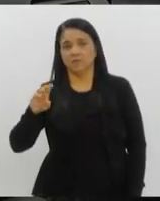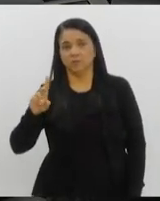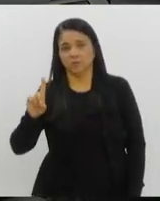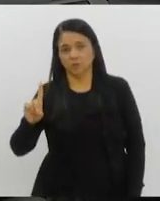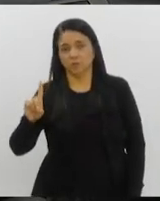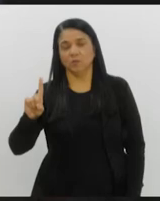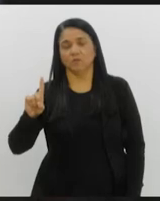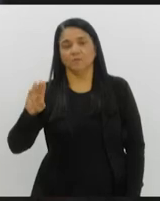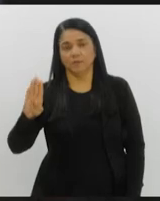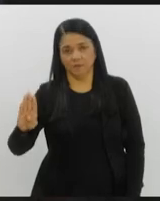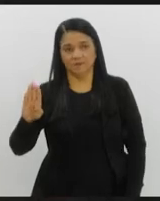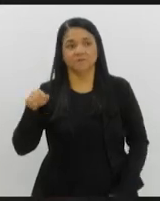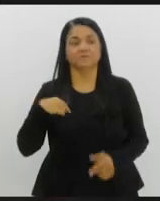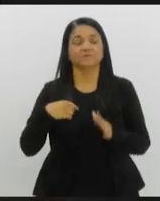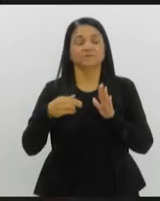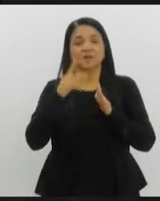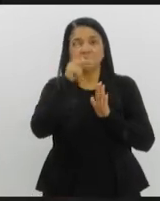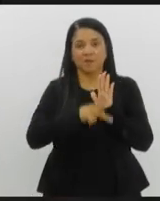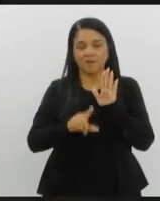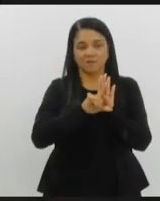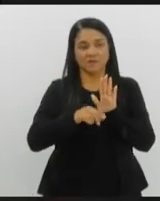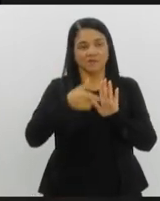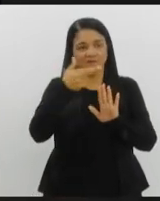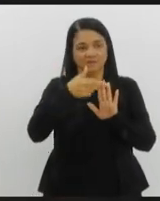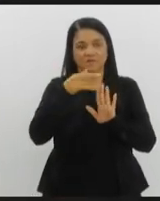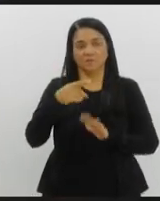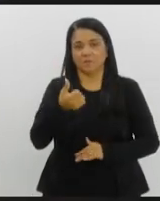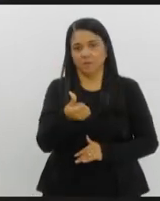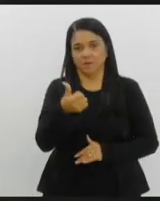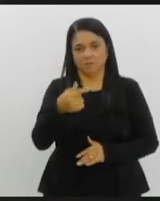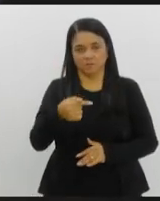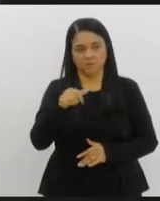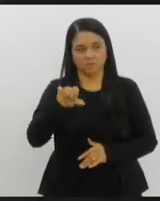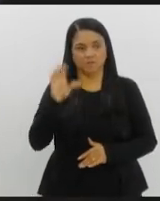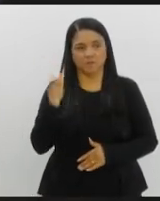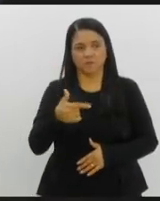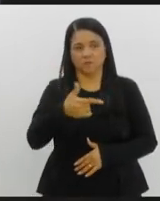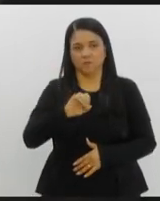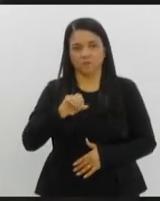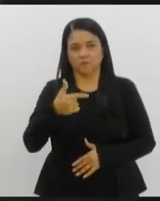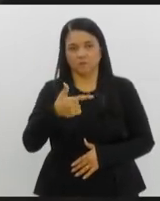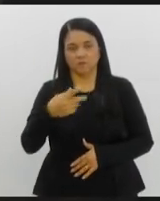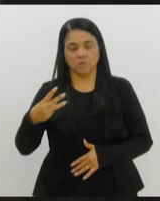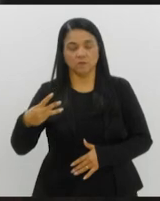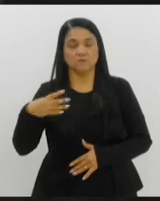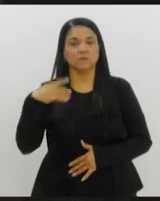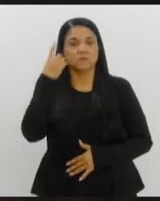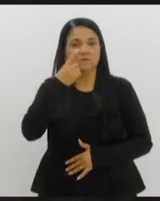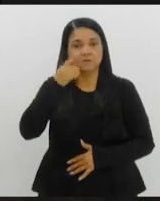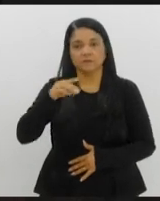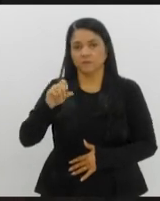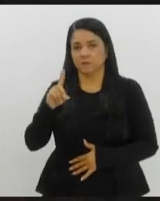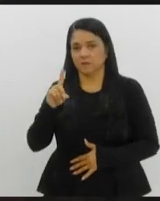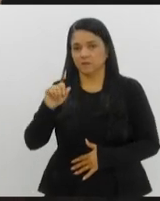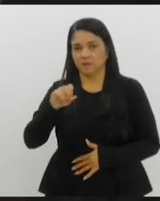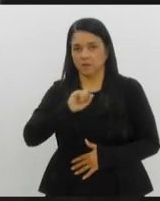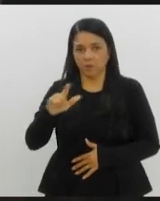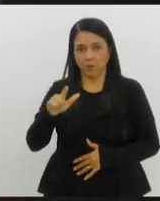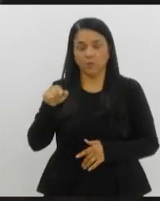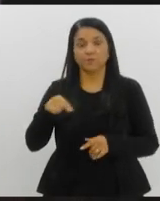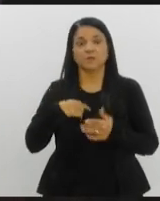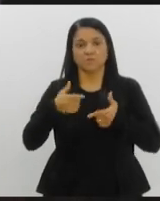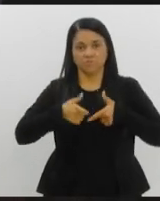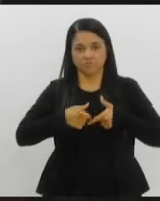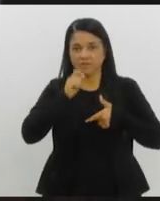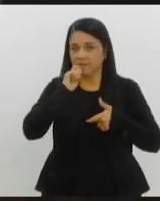Anuncio, projeto de resolução número 619 de 24, de autoria do deputado Daniel Librelon, que concede a medalha